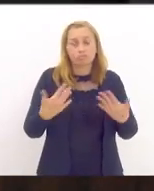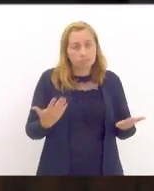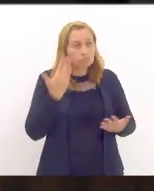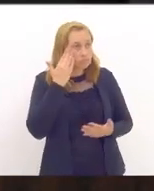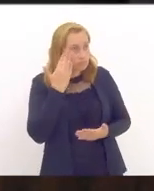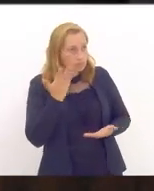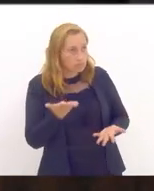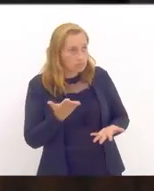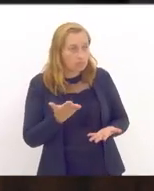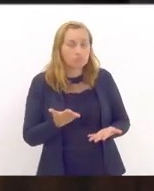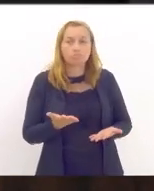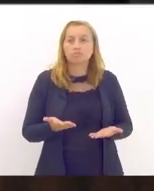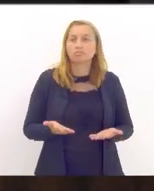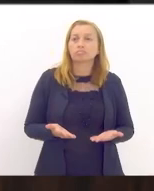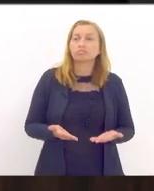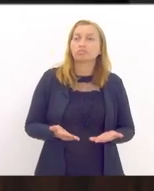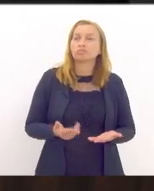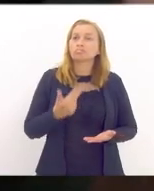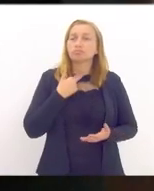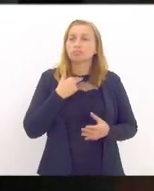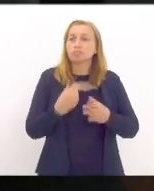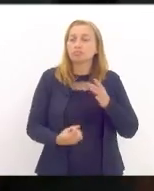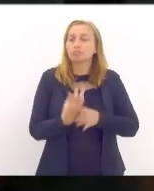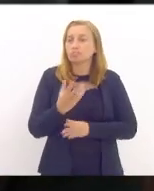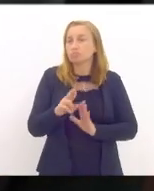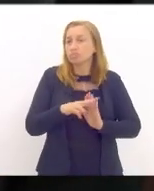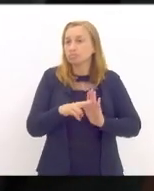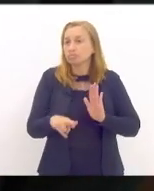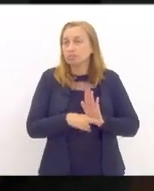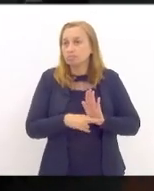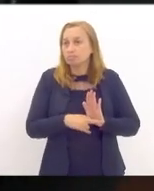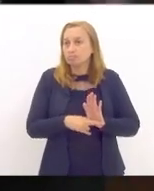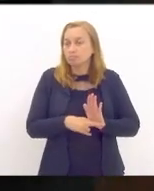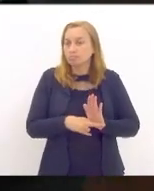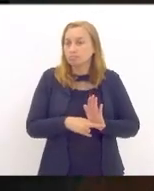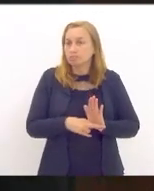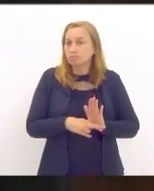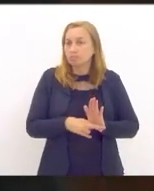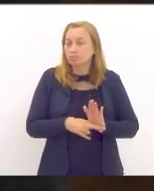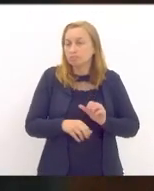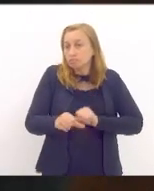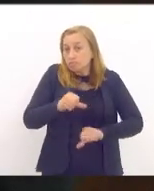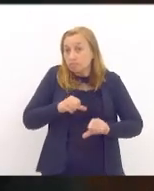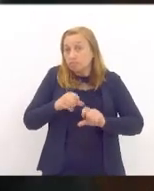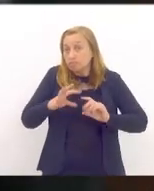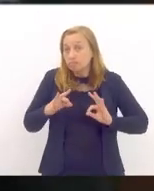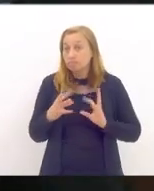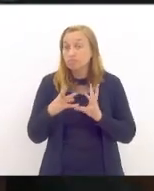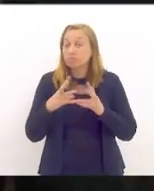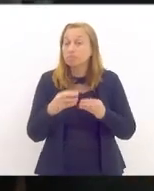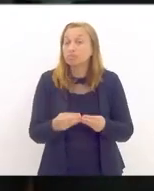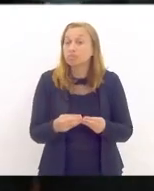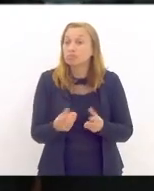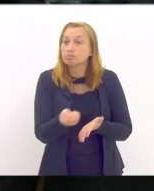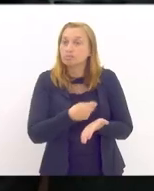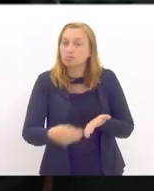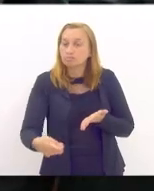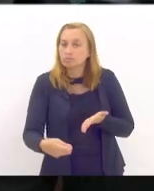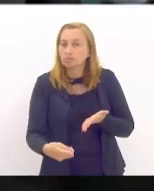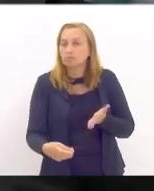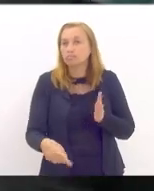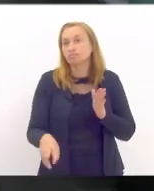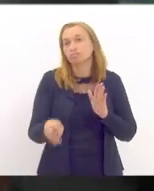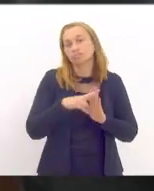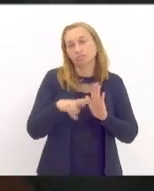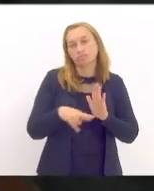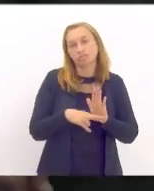de um tratado só não se pode criar uma regra consuetudinária encontrariamente aquilo que dispõe escrito o Regimento isso